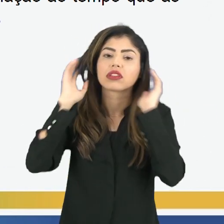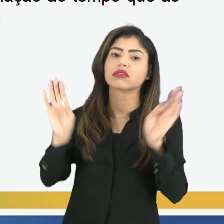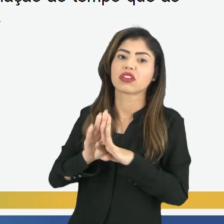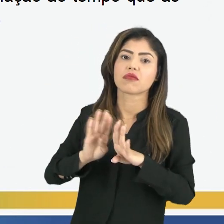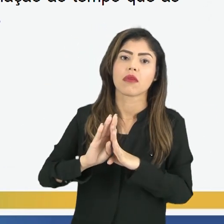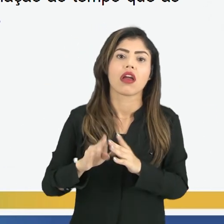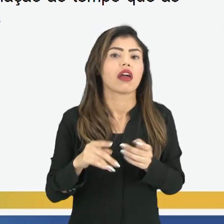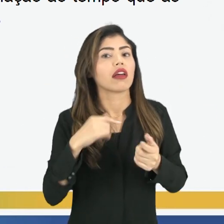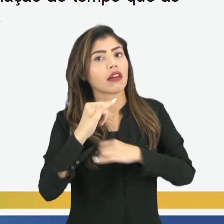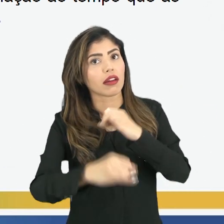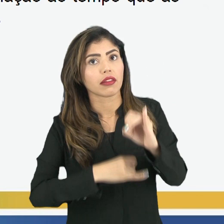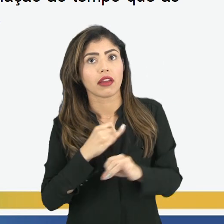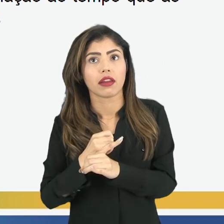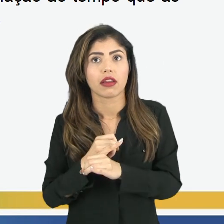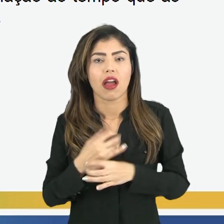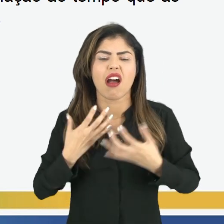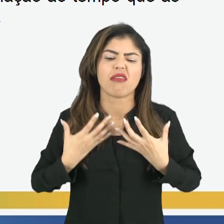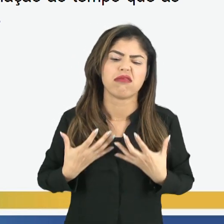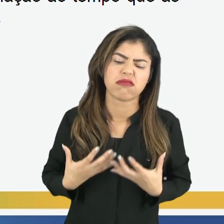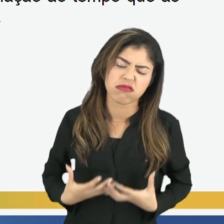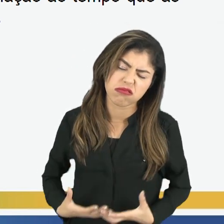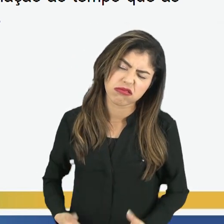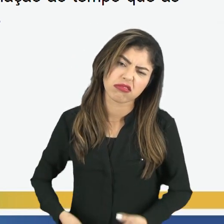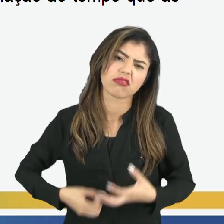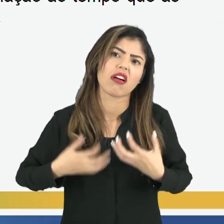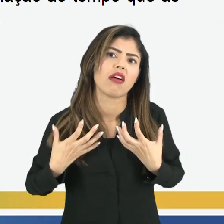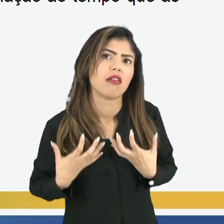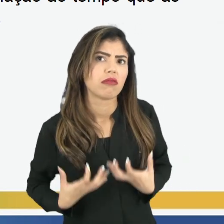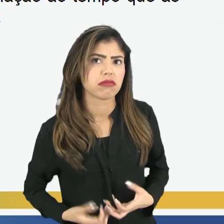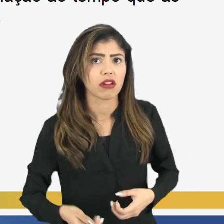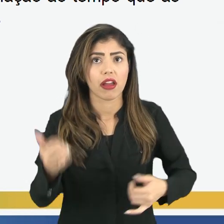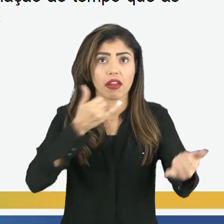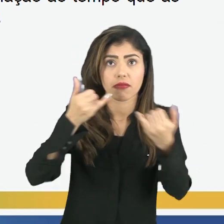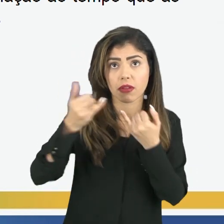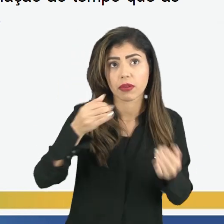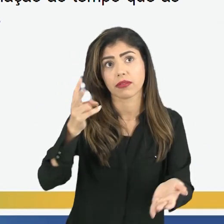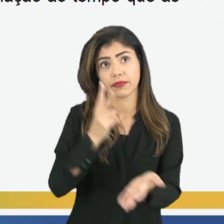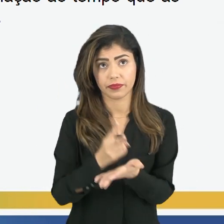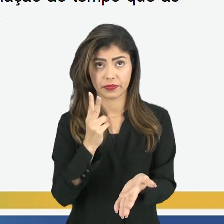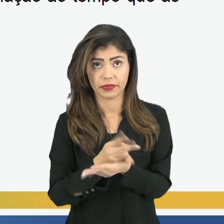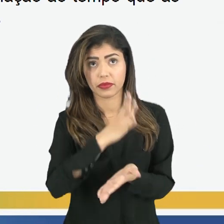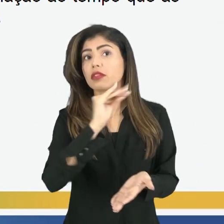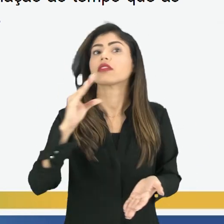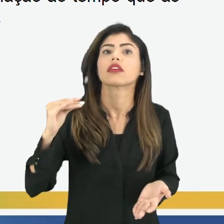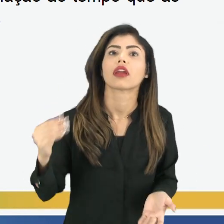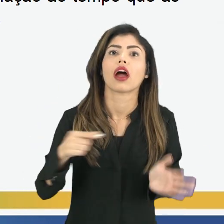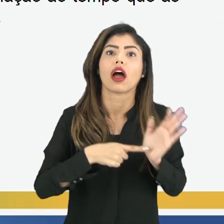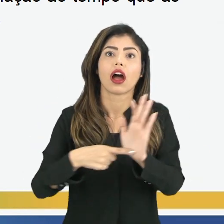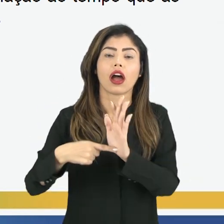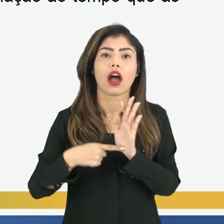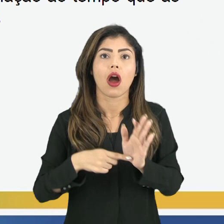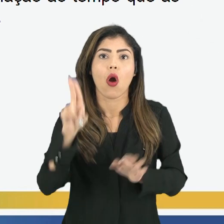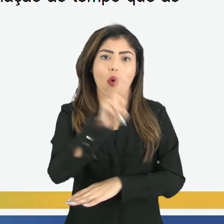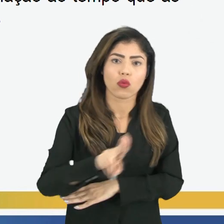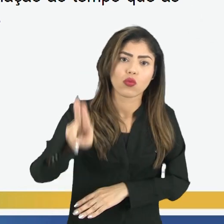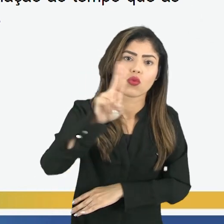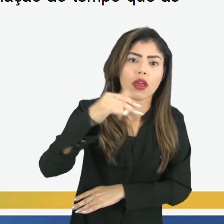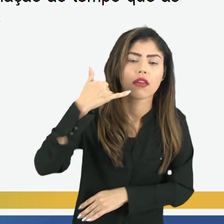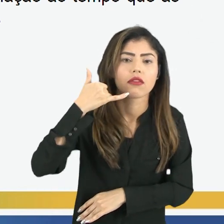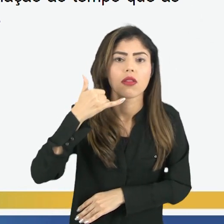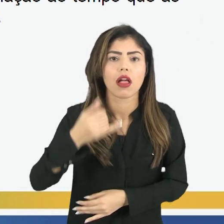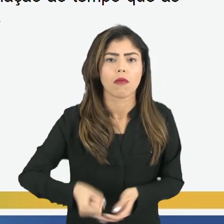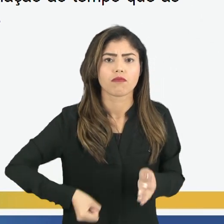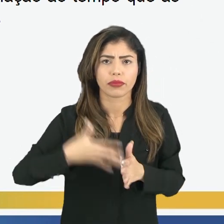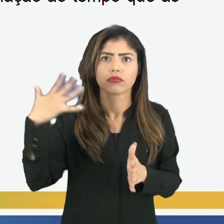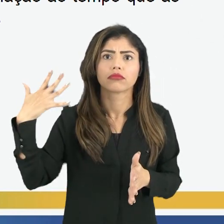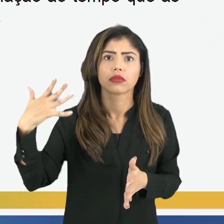internet, casos de cansaço excessivo informado pelos adolescentes foram atribuídos ao abuso na utilização do